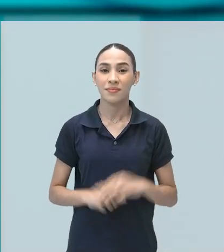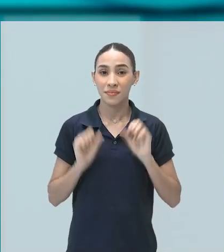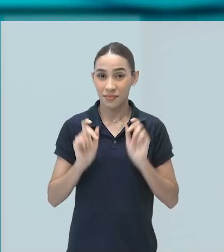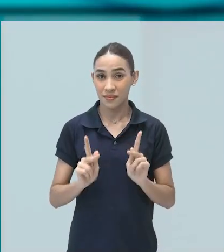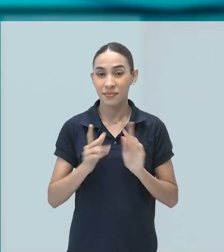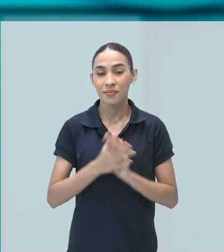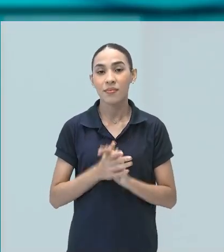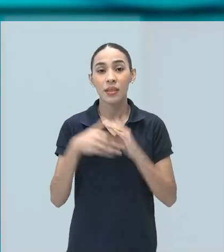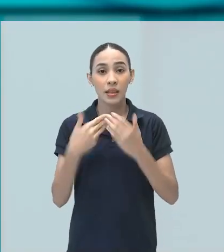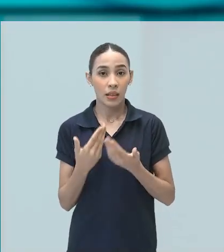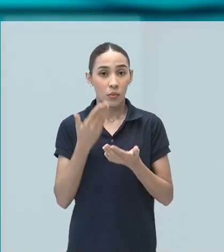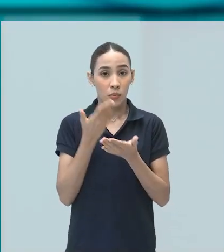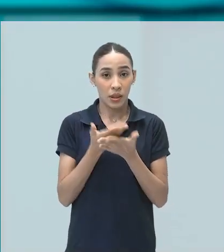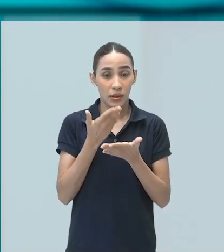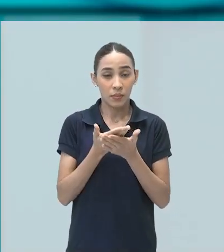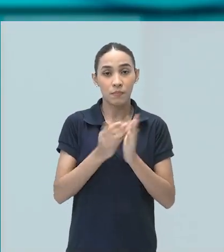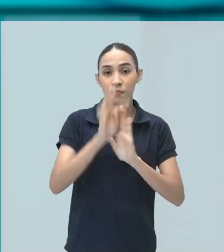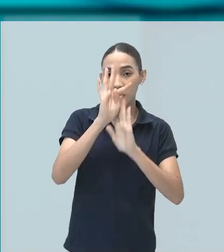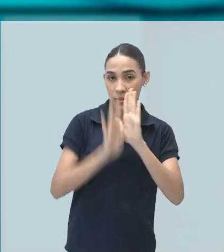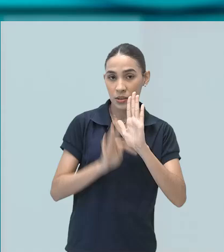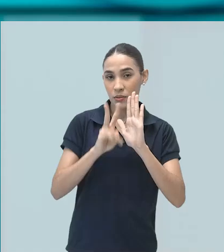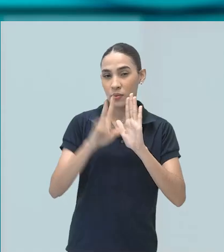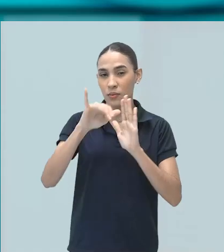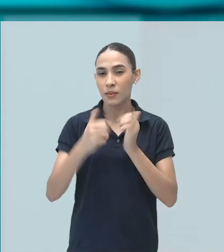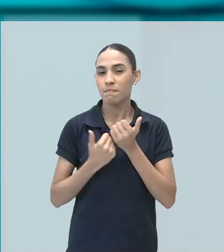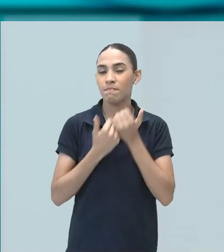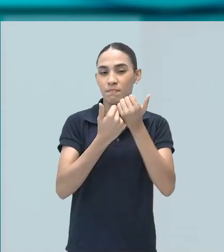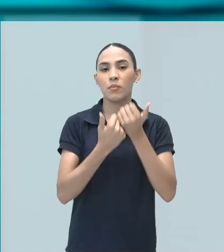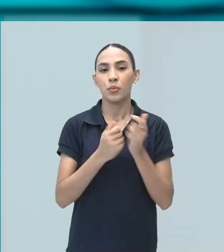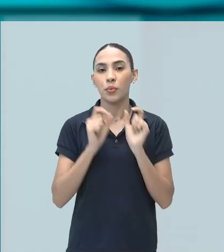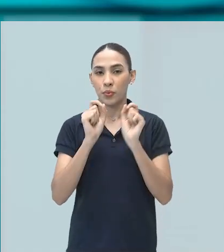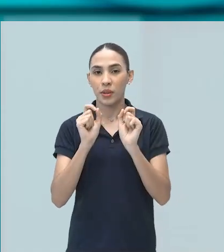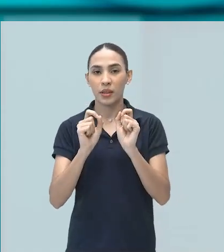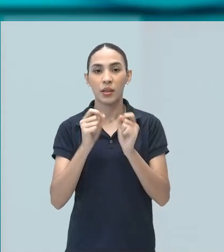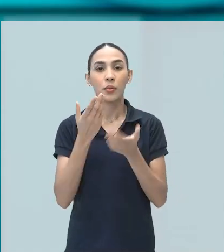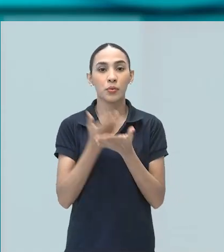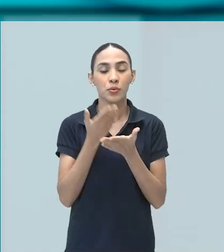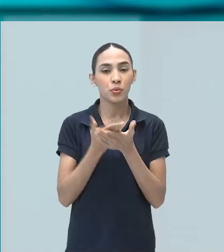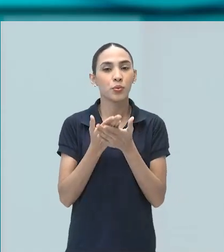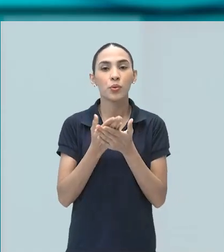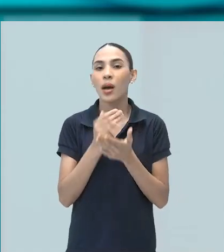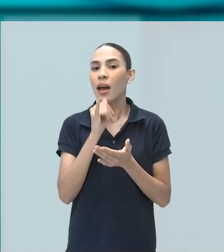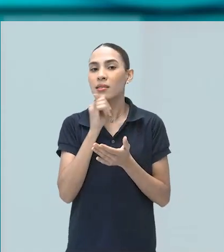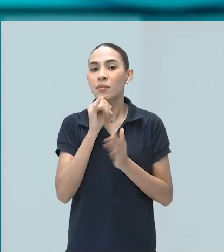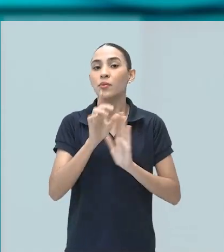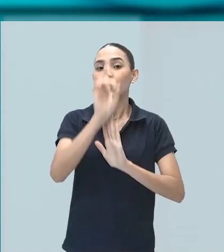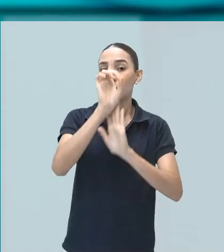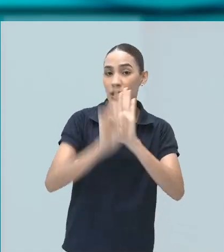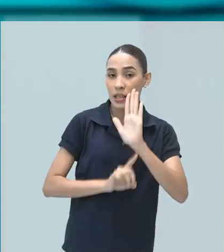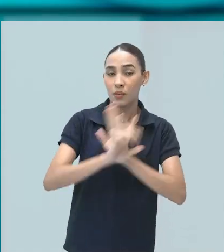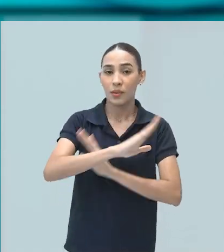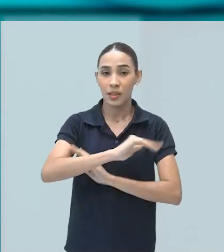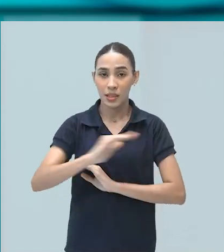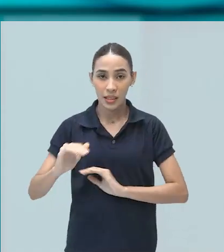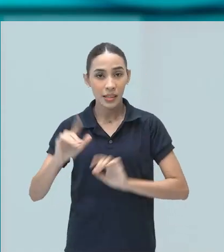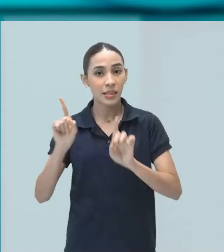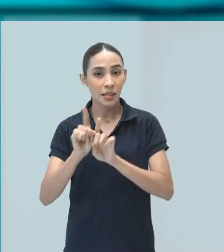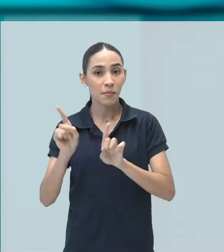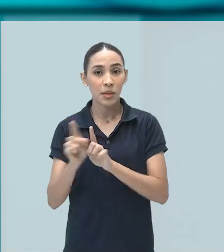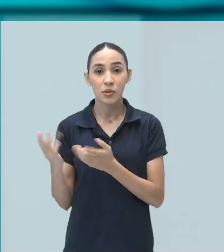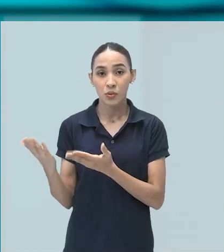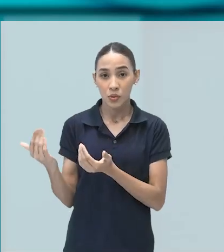Certo? Então, a partir desse texto que vai reforçar aí o nosso estudo sobre a questão dos direitos das crianças e